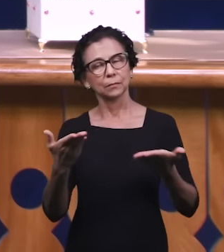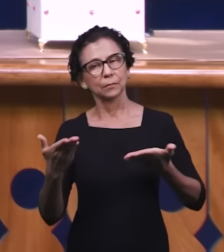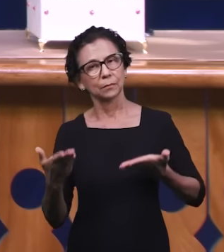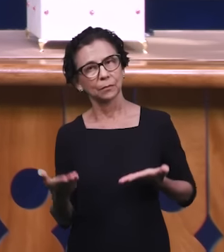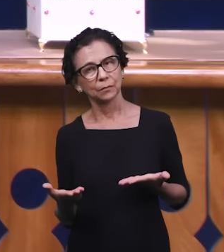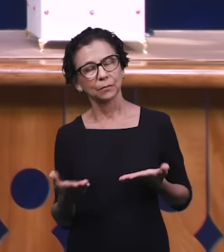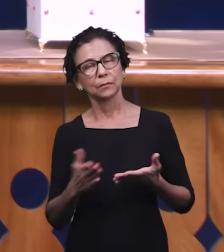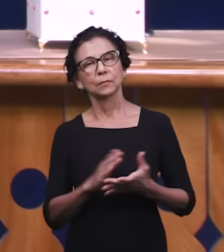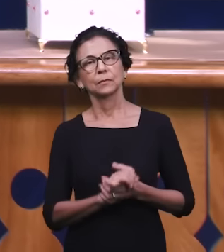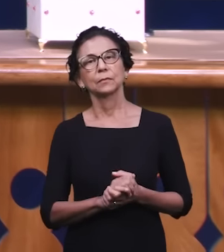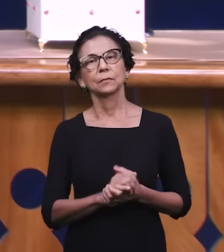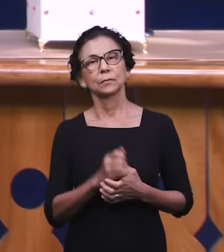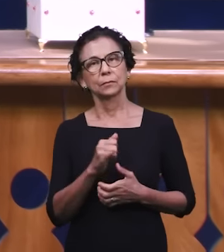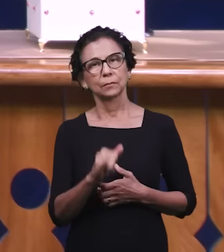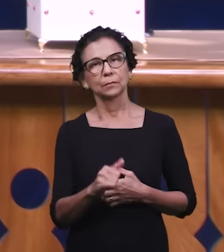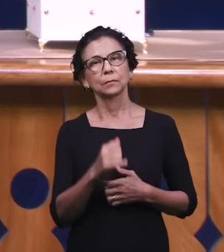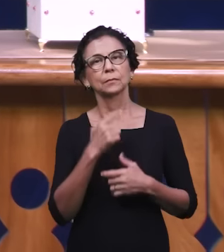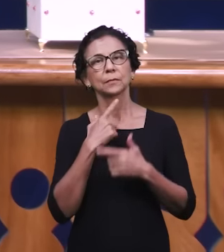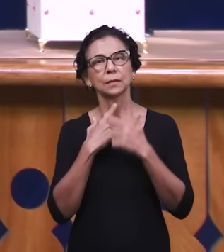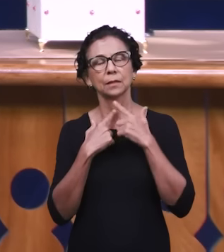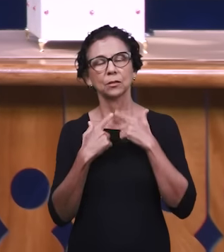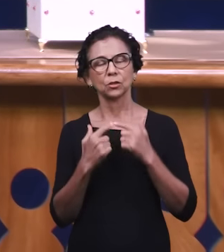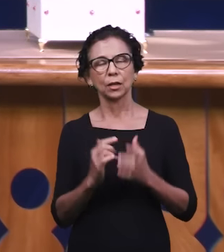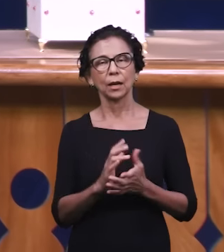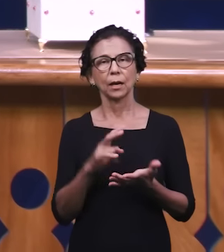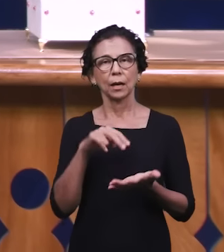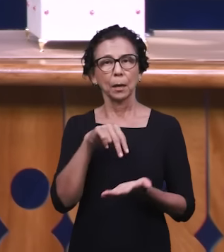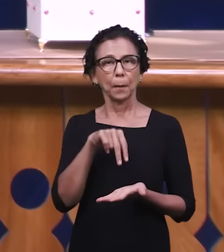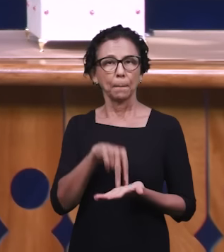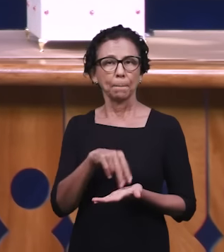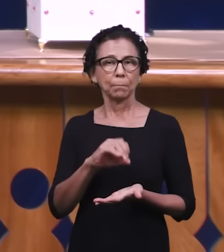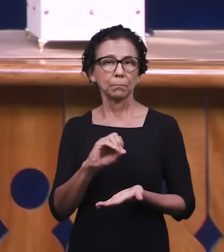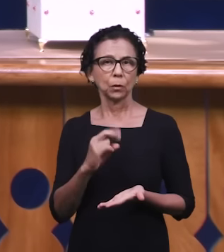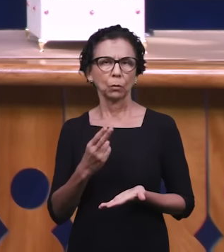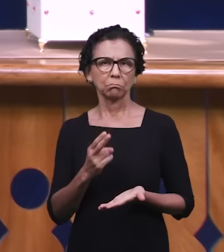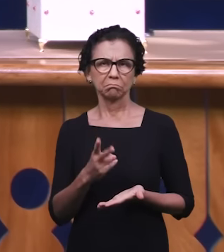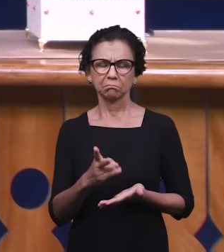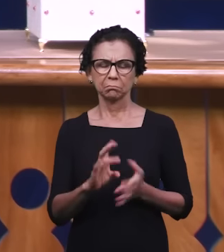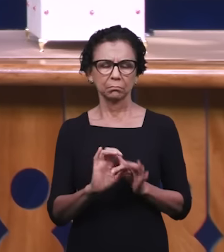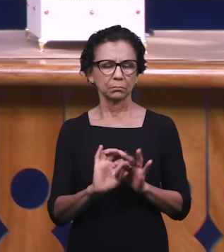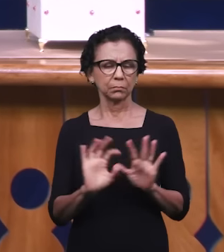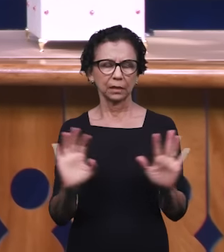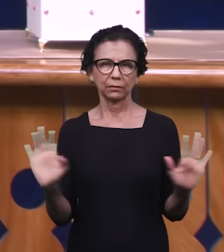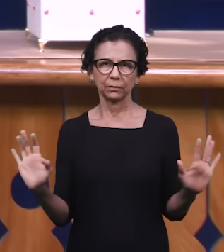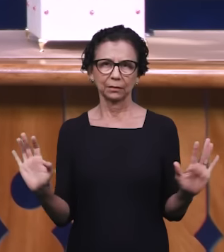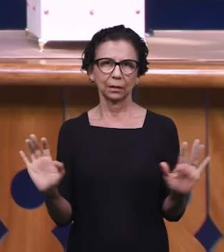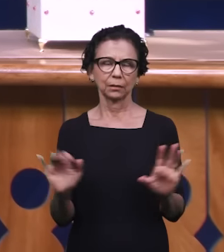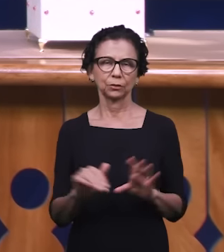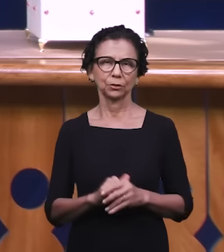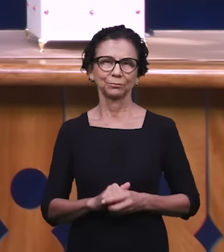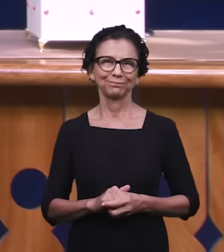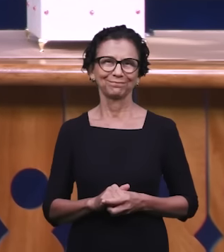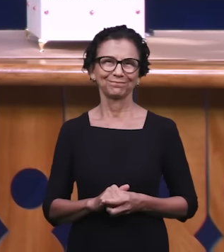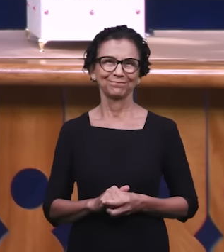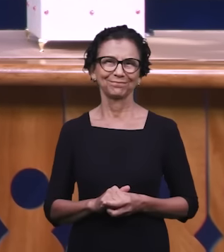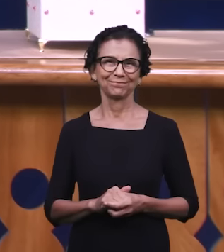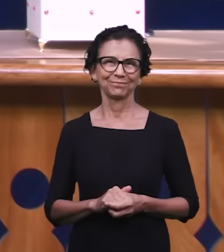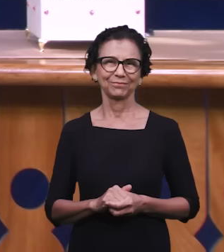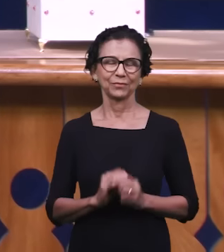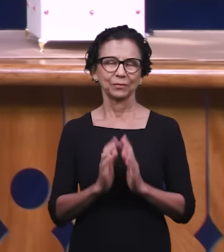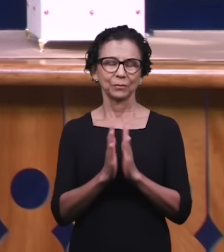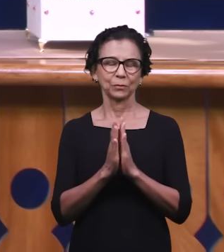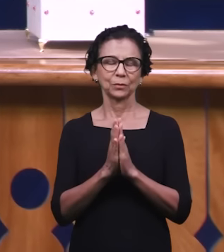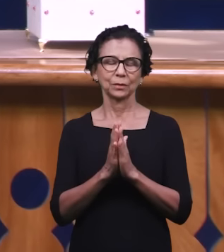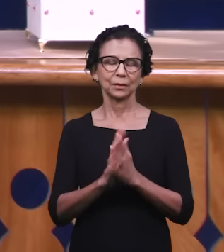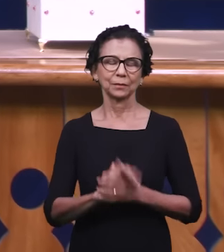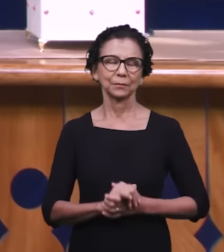convido aqueles que puderem, desejarem, possam se colocar de pé ou mesmo permanecer na posição que estiverem. Nós vamos